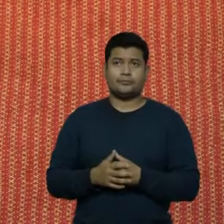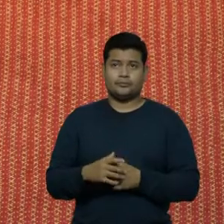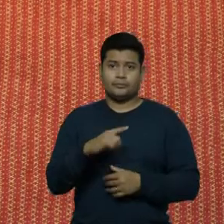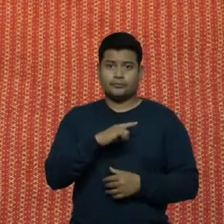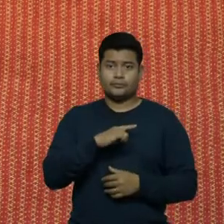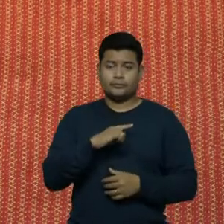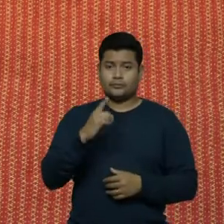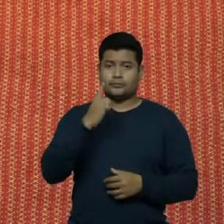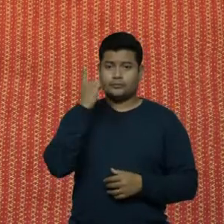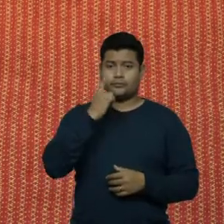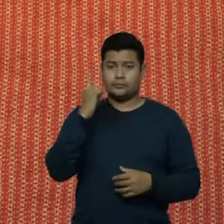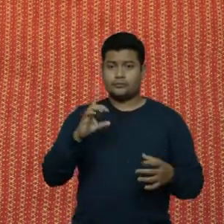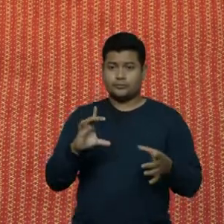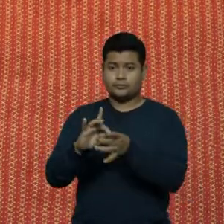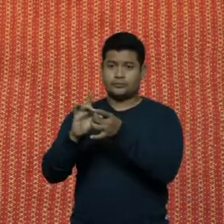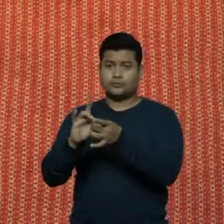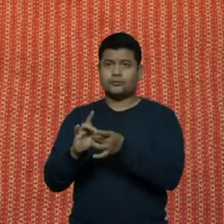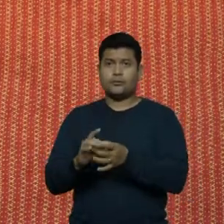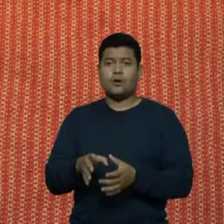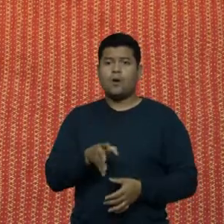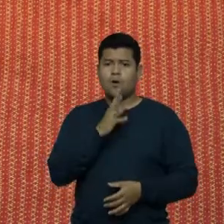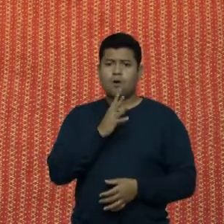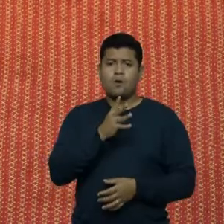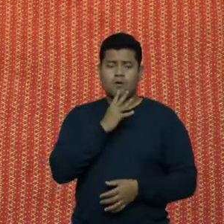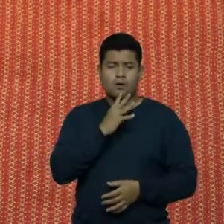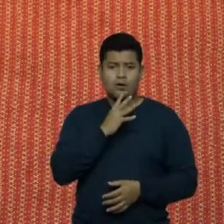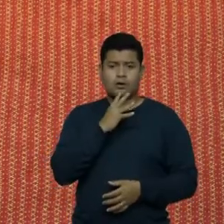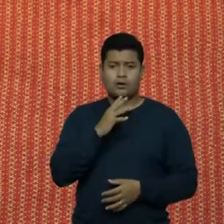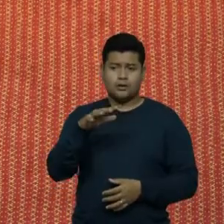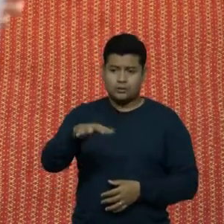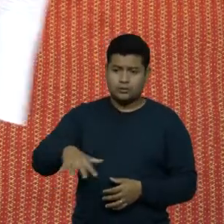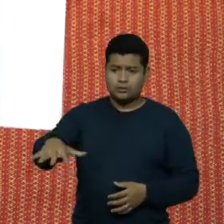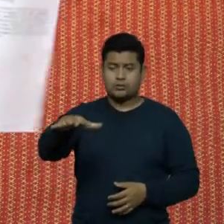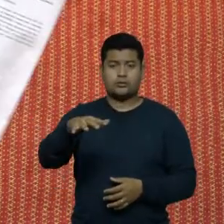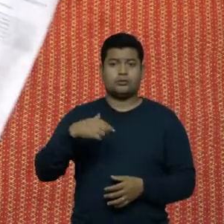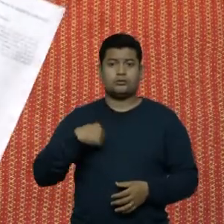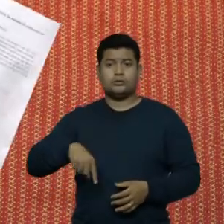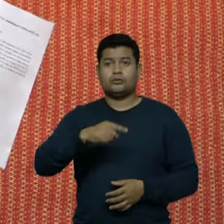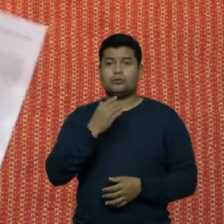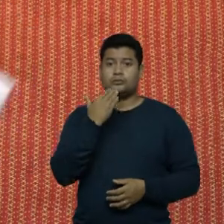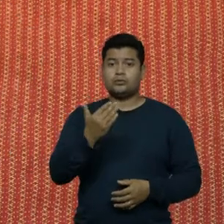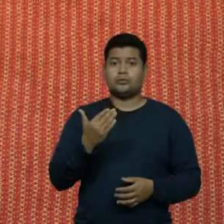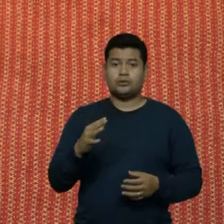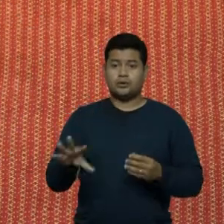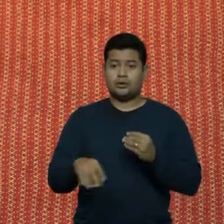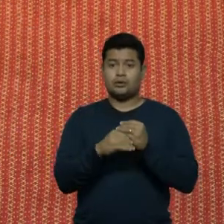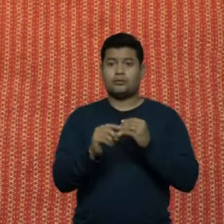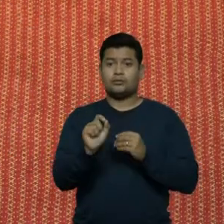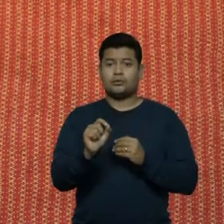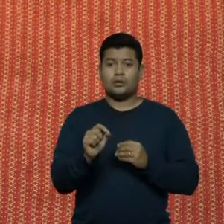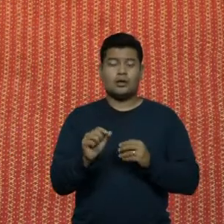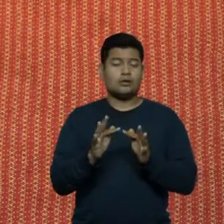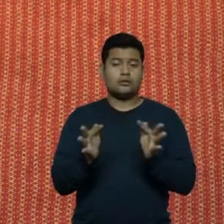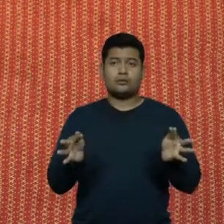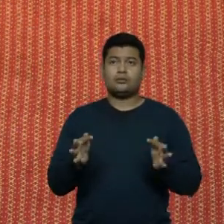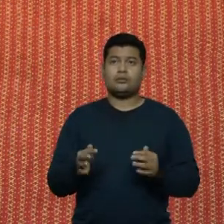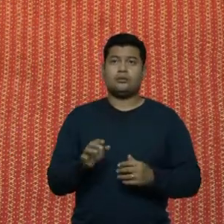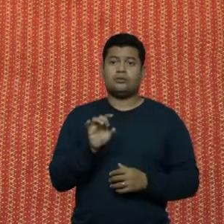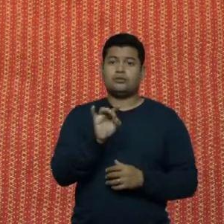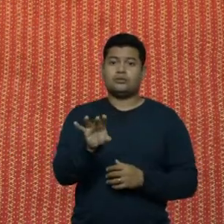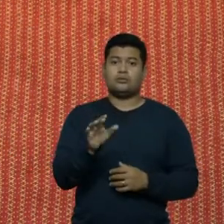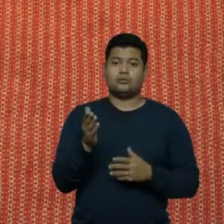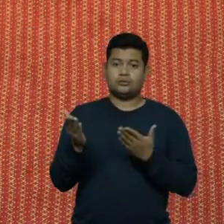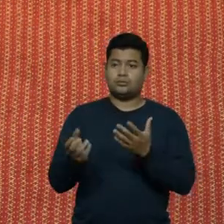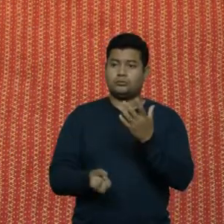ligados ao setor ao agronegócio é que conhece bem o setor e o que nós estamos pedindo aqui nessa emenda é alguns simples é só